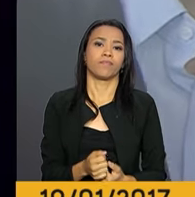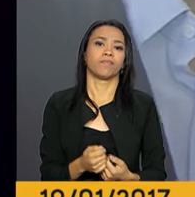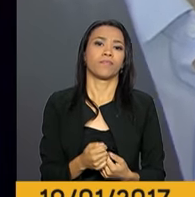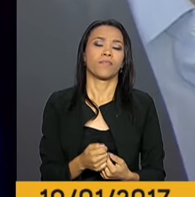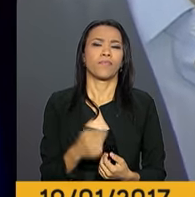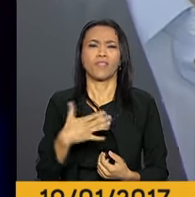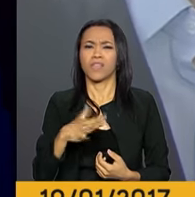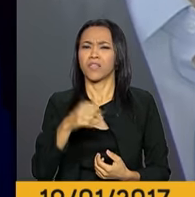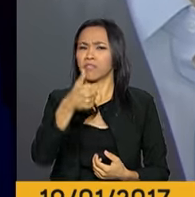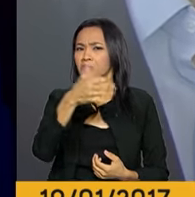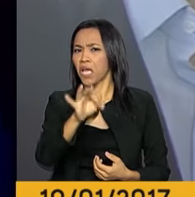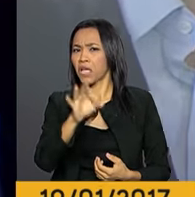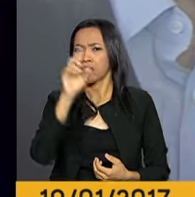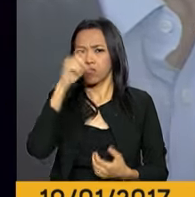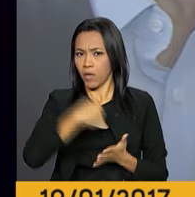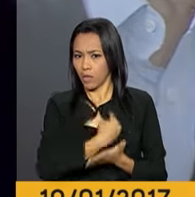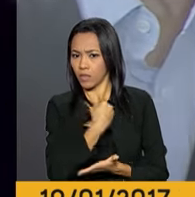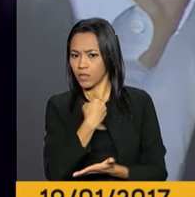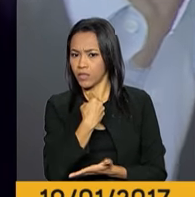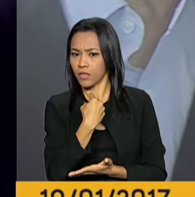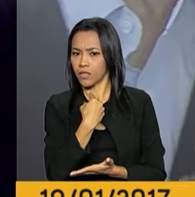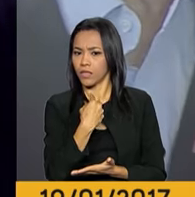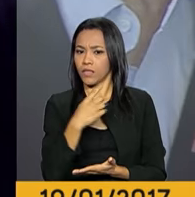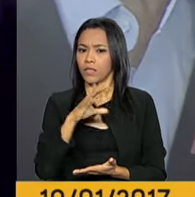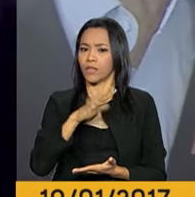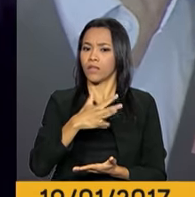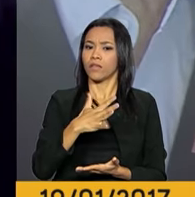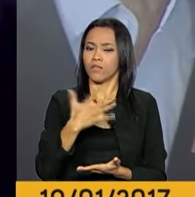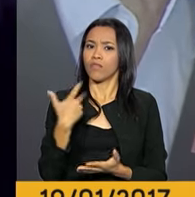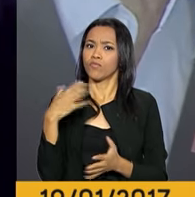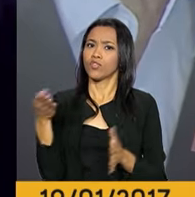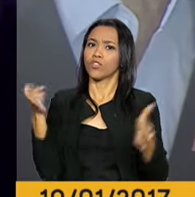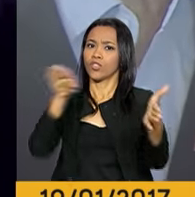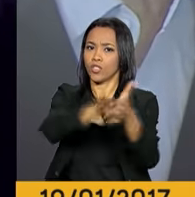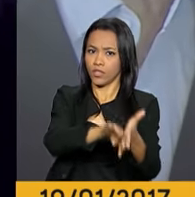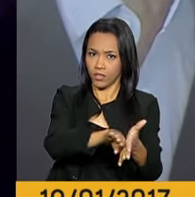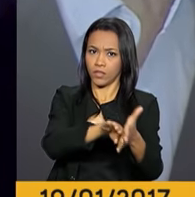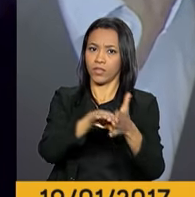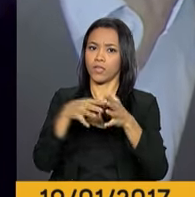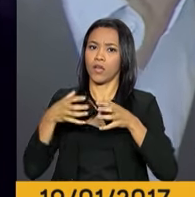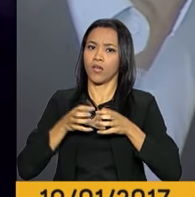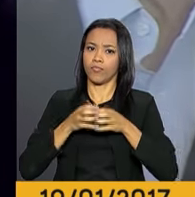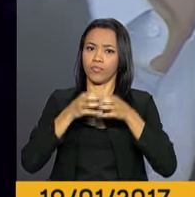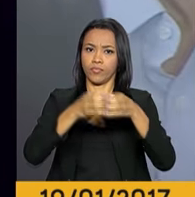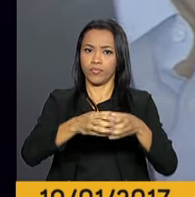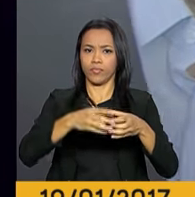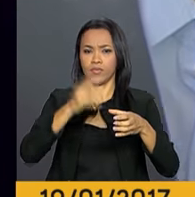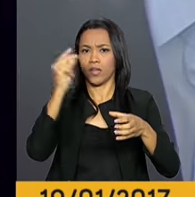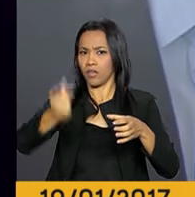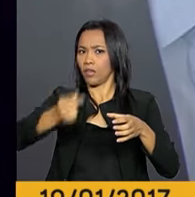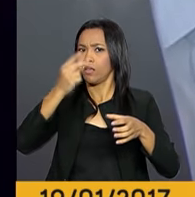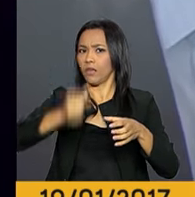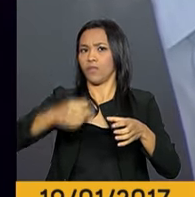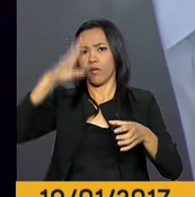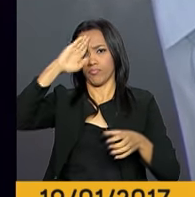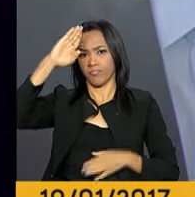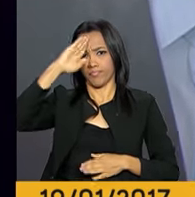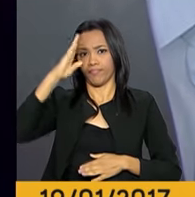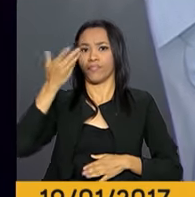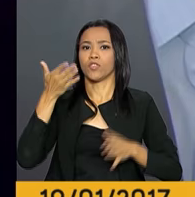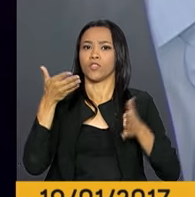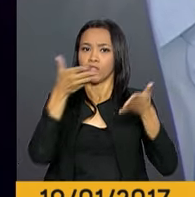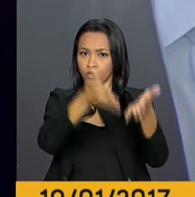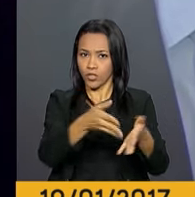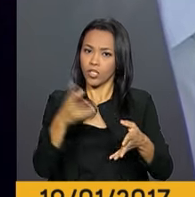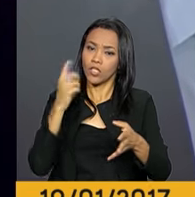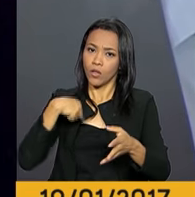a uns 10 dias, mais ou menos, chegar nesses locais, elas estão chegando, basta você ler os jornais, há muito tempo, porque nós estamos